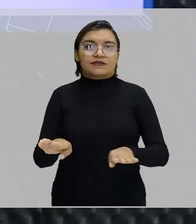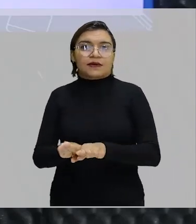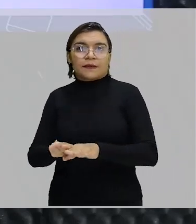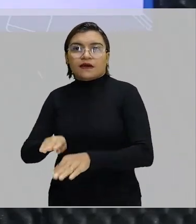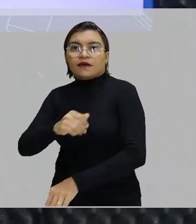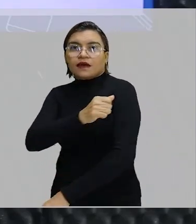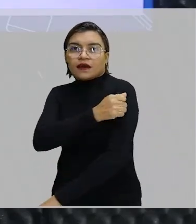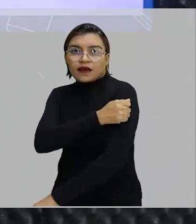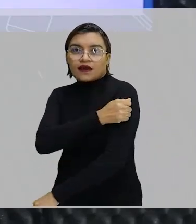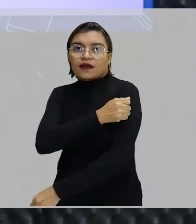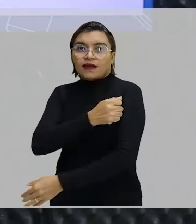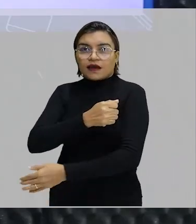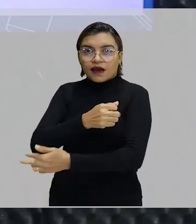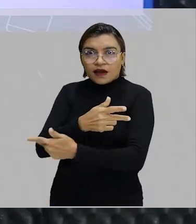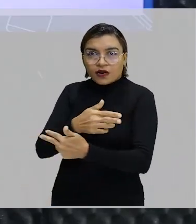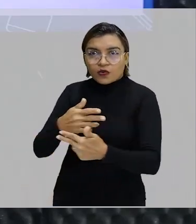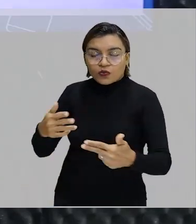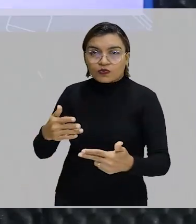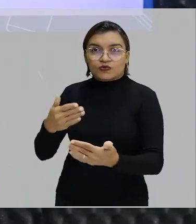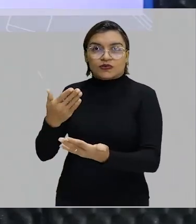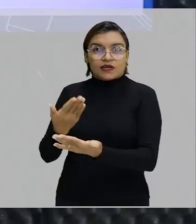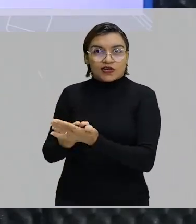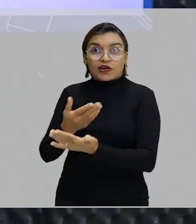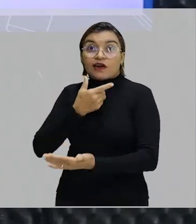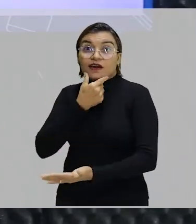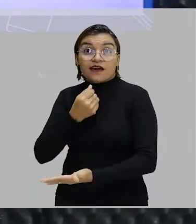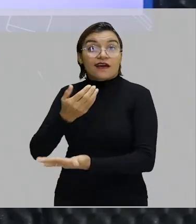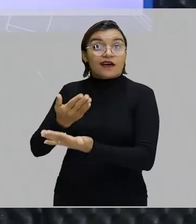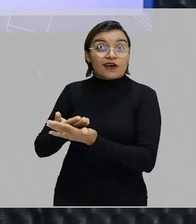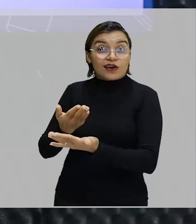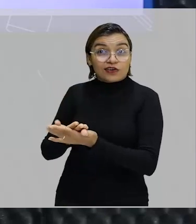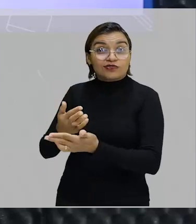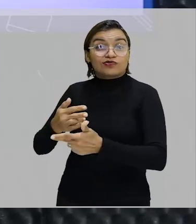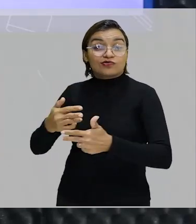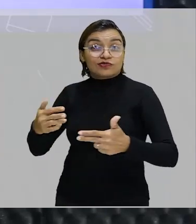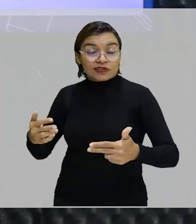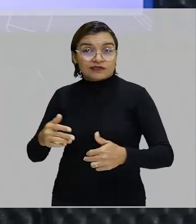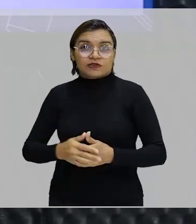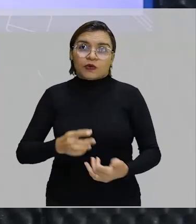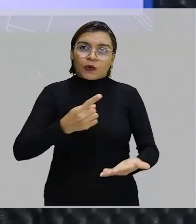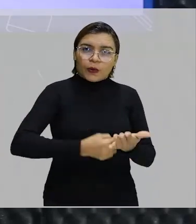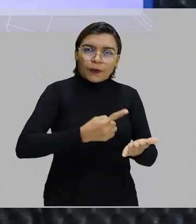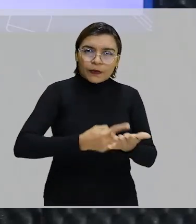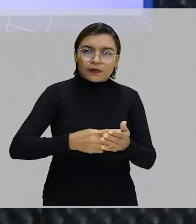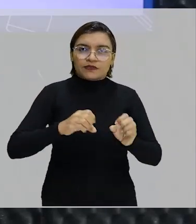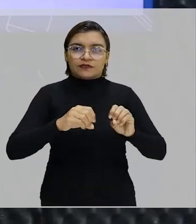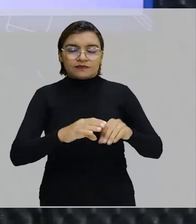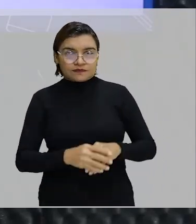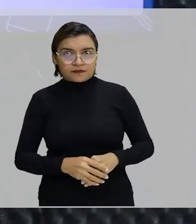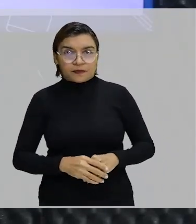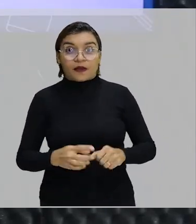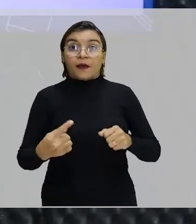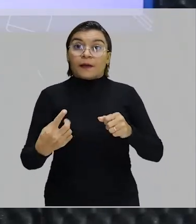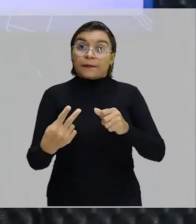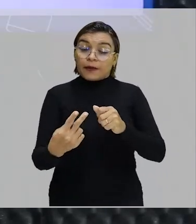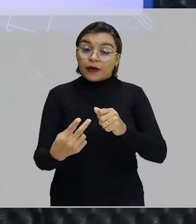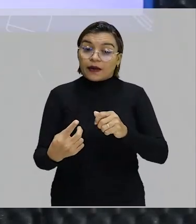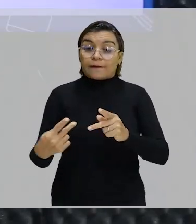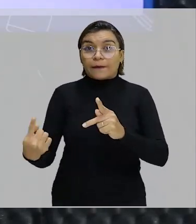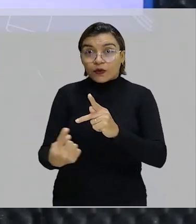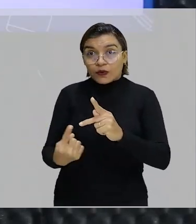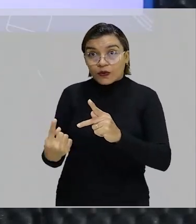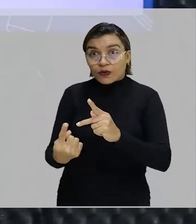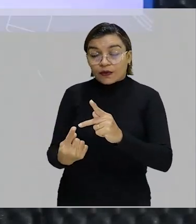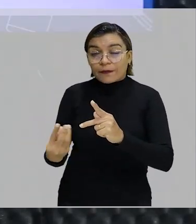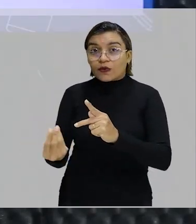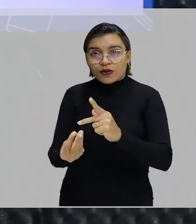estudantes comprometidos com a educação. Então, plural com plural, singular com singular, tudo bonitinho. Aqui é